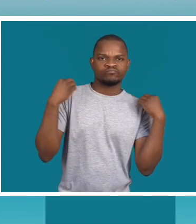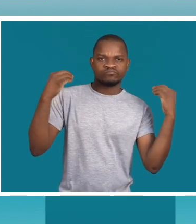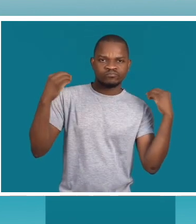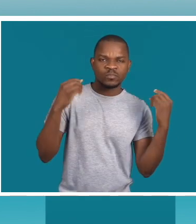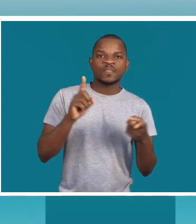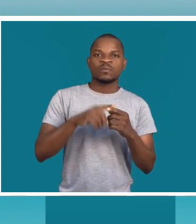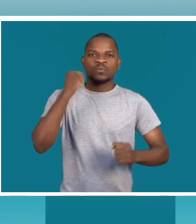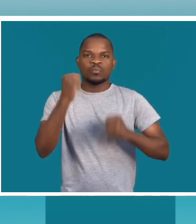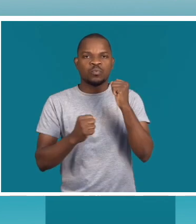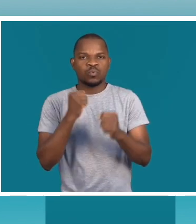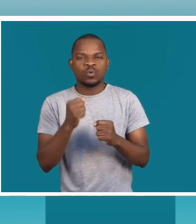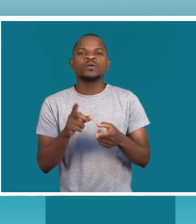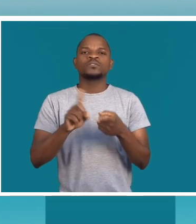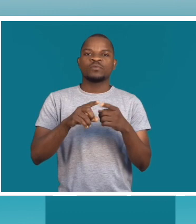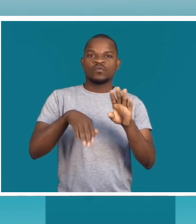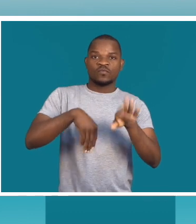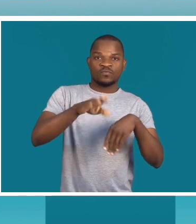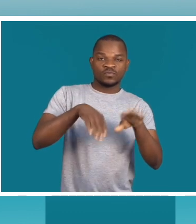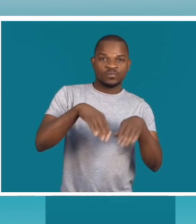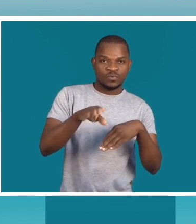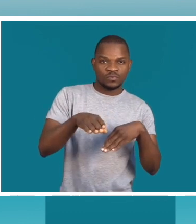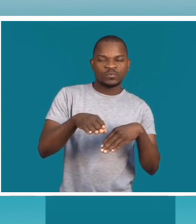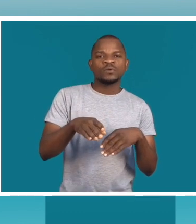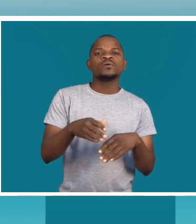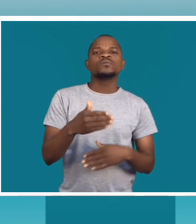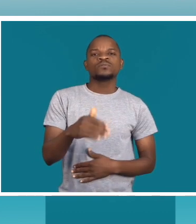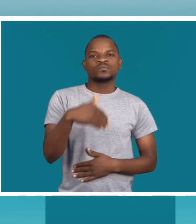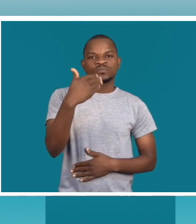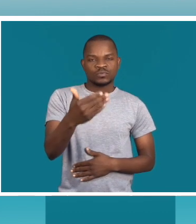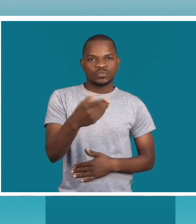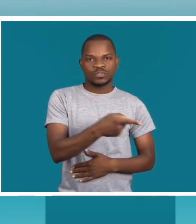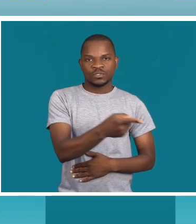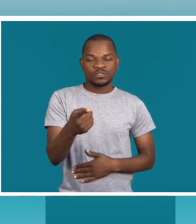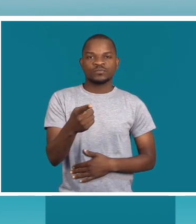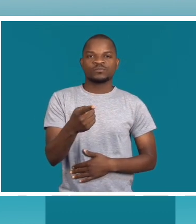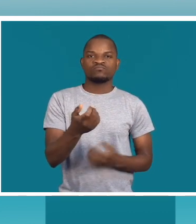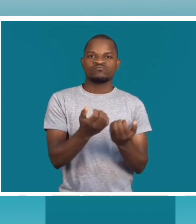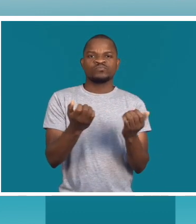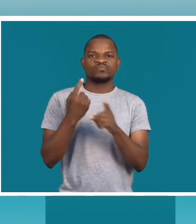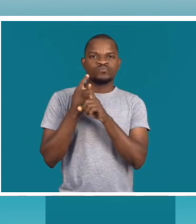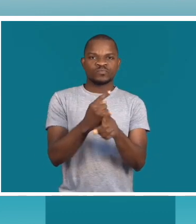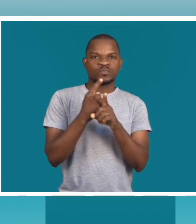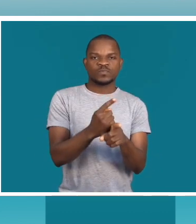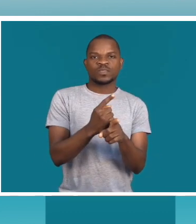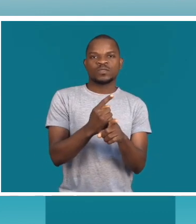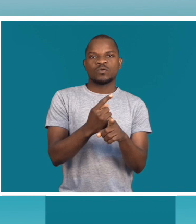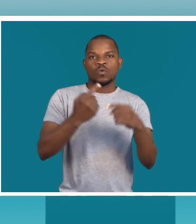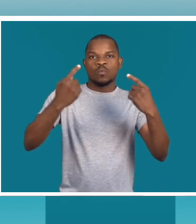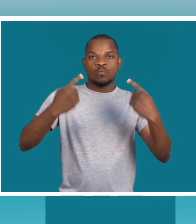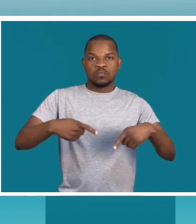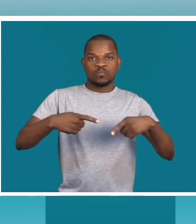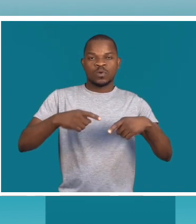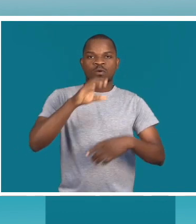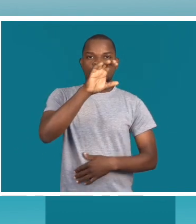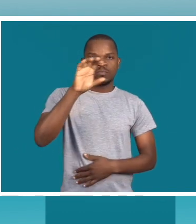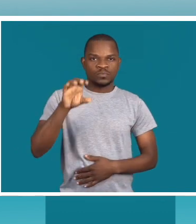ginástica, em atletismo e até em futebol, salão, que vão participar das provinciais e que